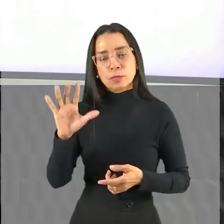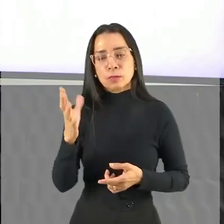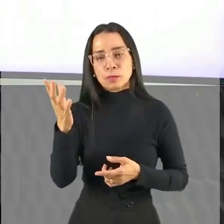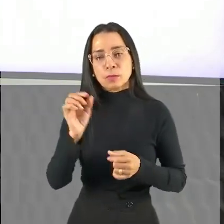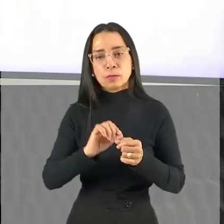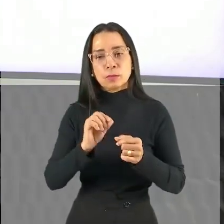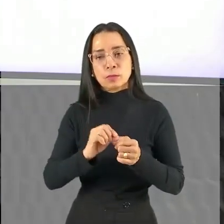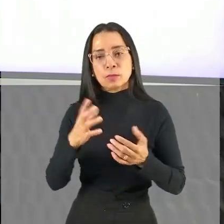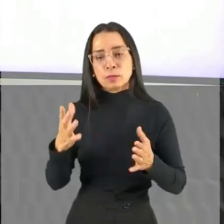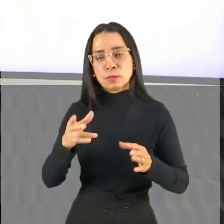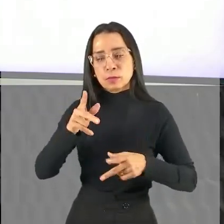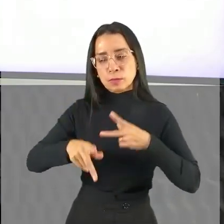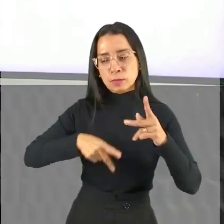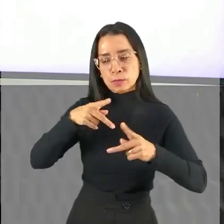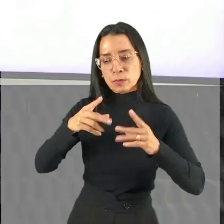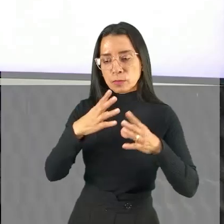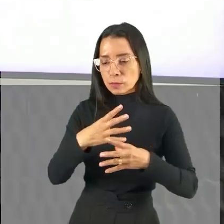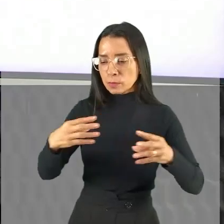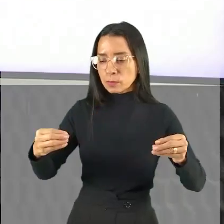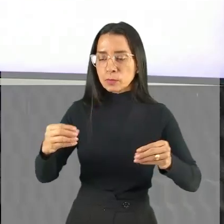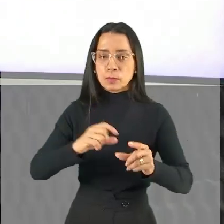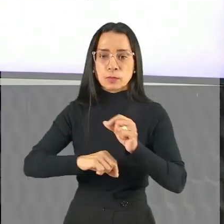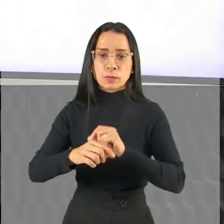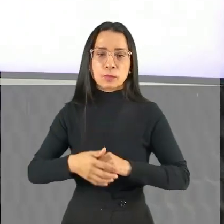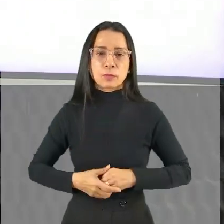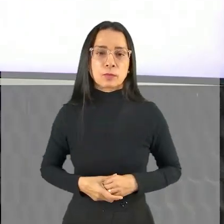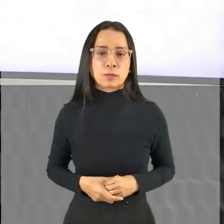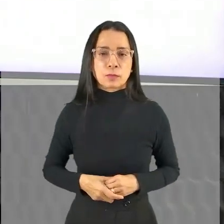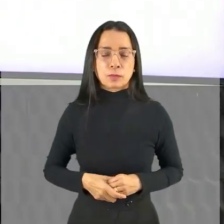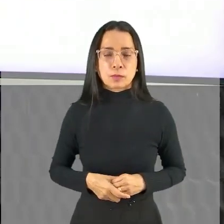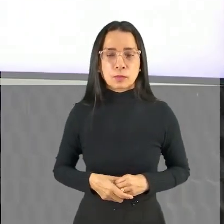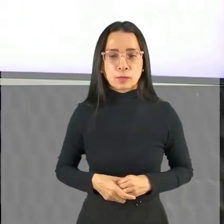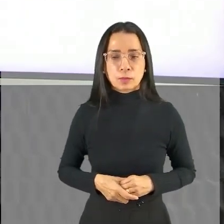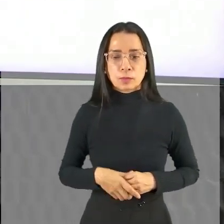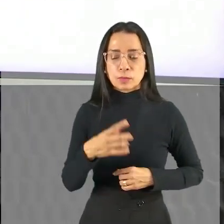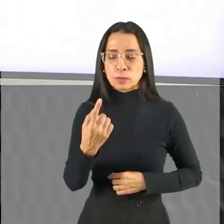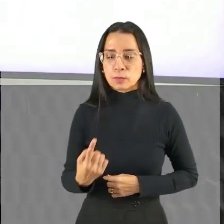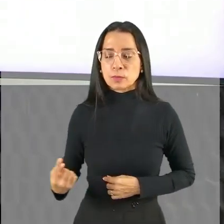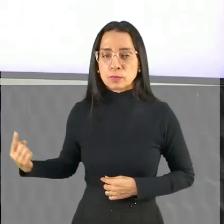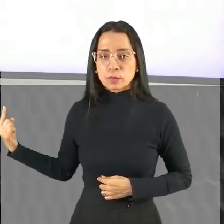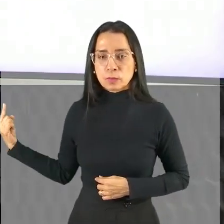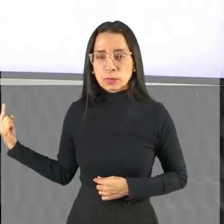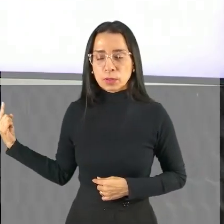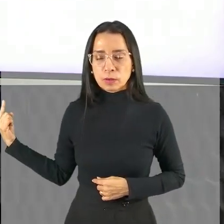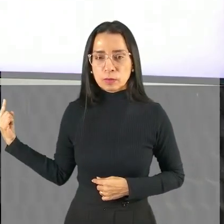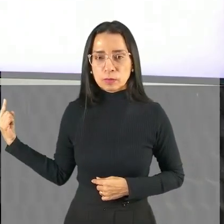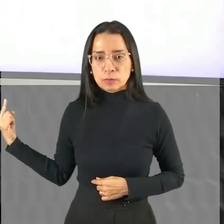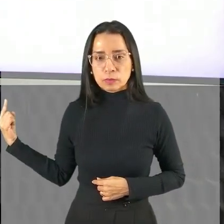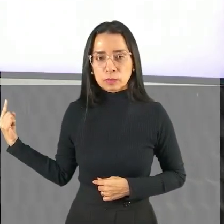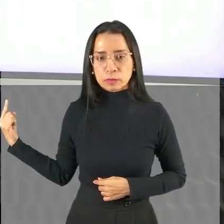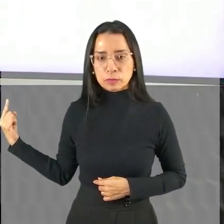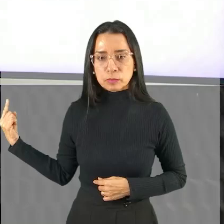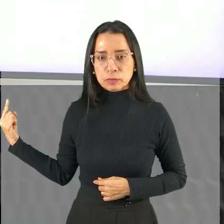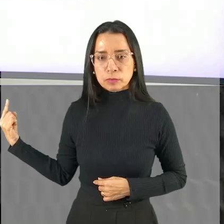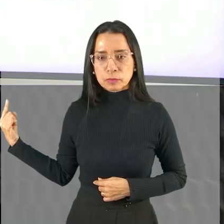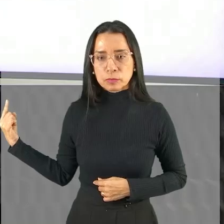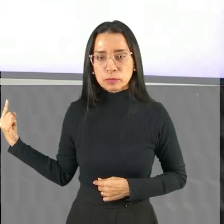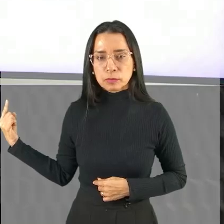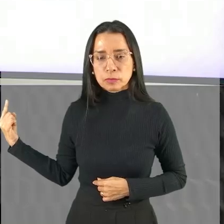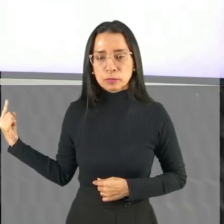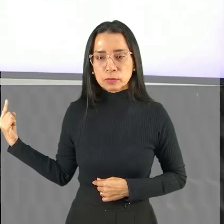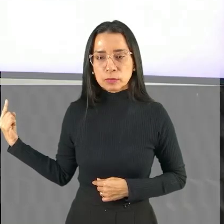essa civilização sucumbisse? Vamos lá. No contexto da conquista, conforme a análise apresentada no texto,